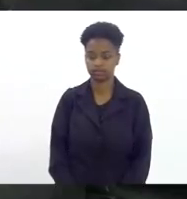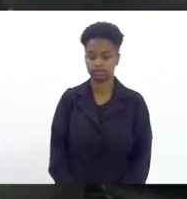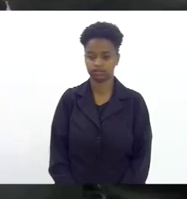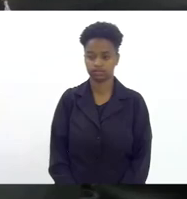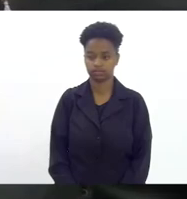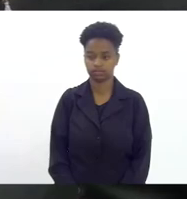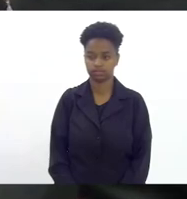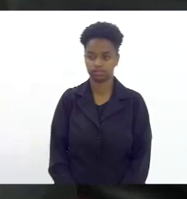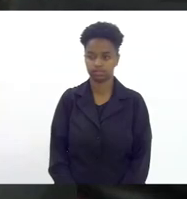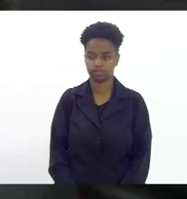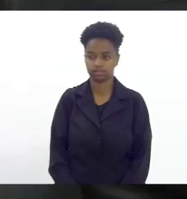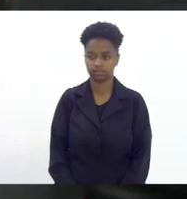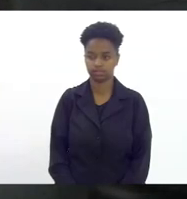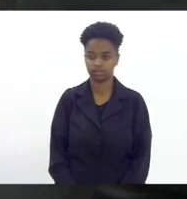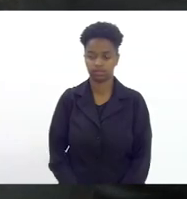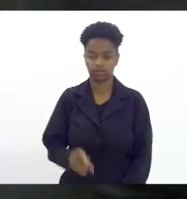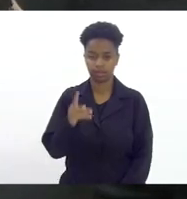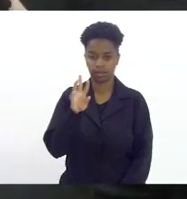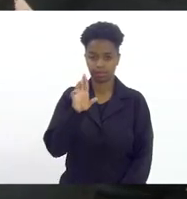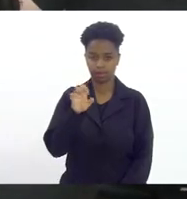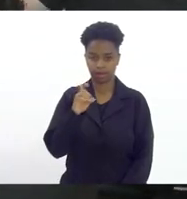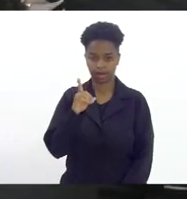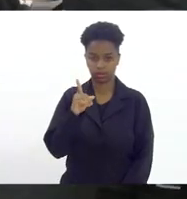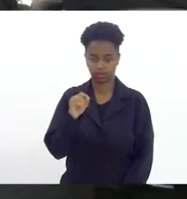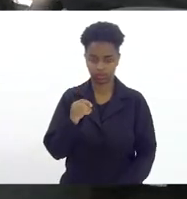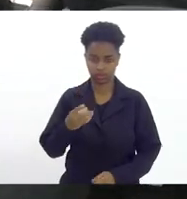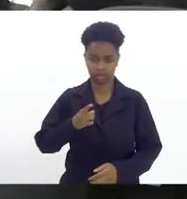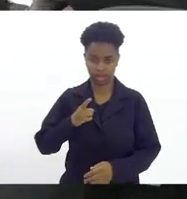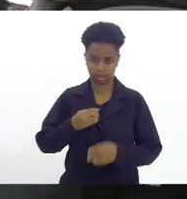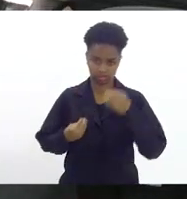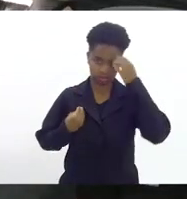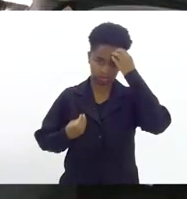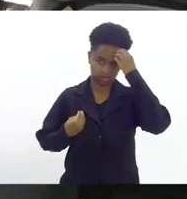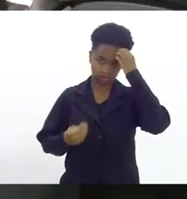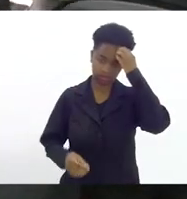doutor doutor Prado se encontram online